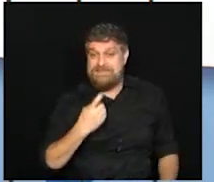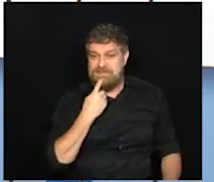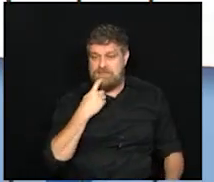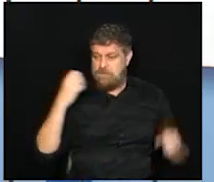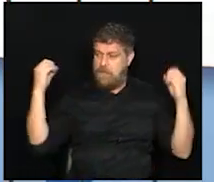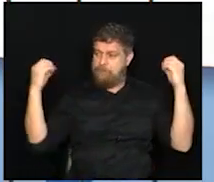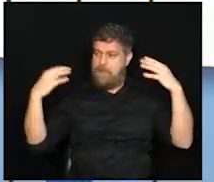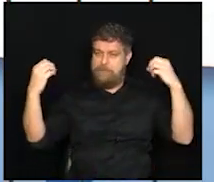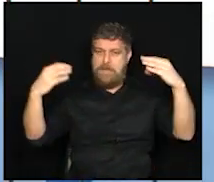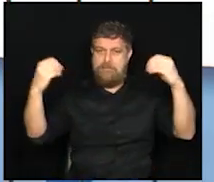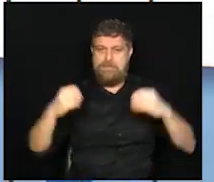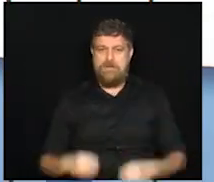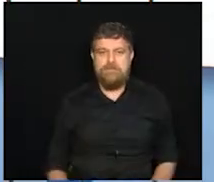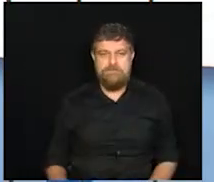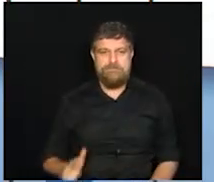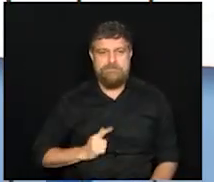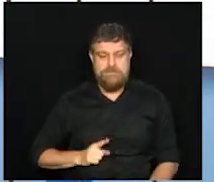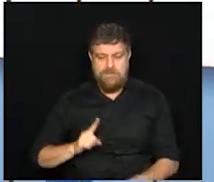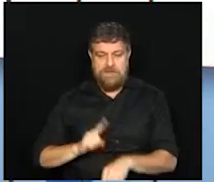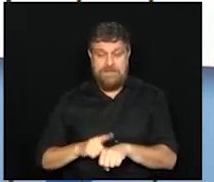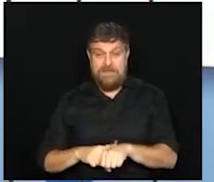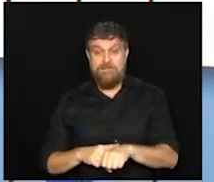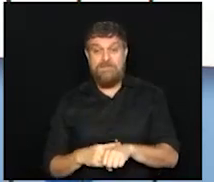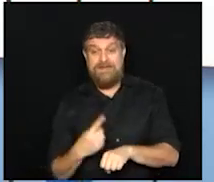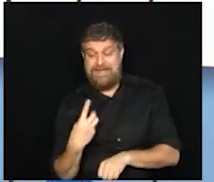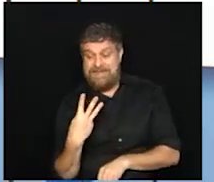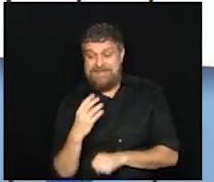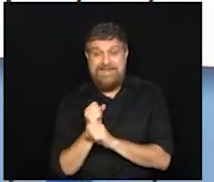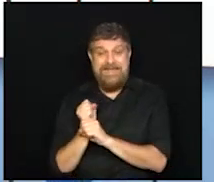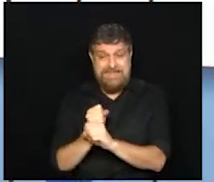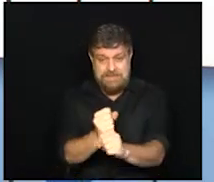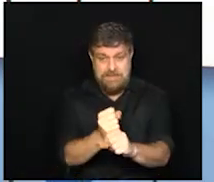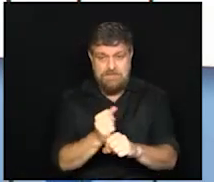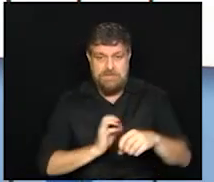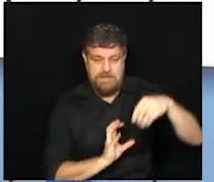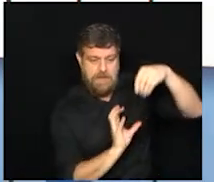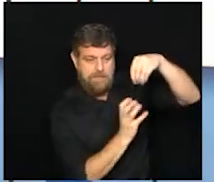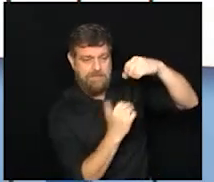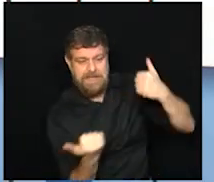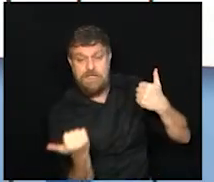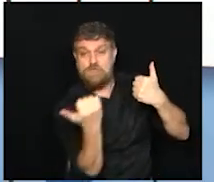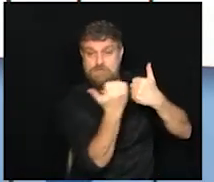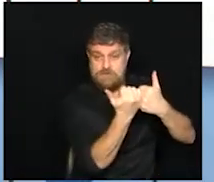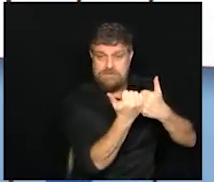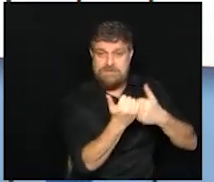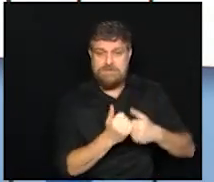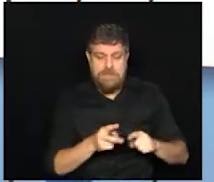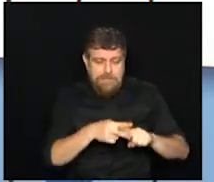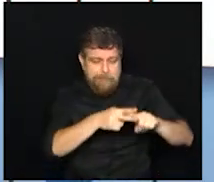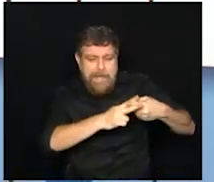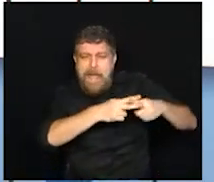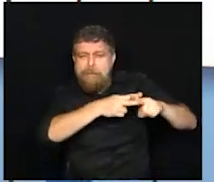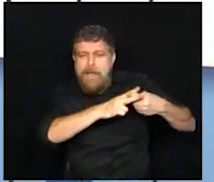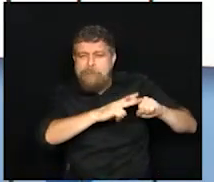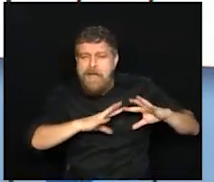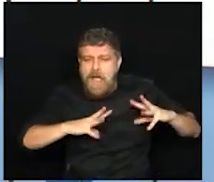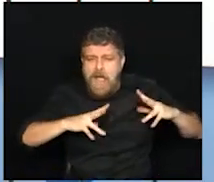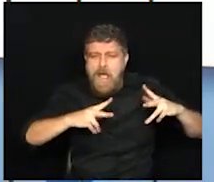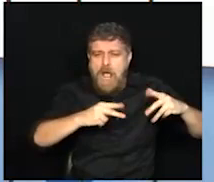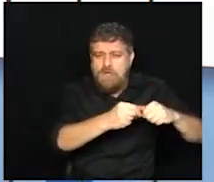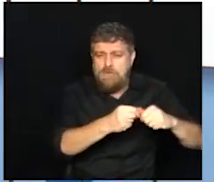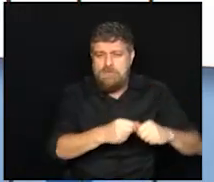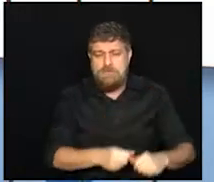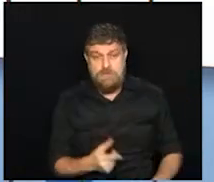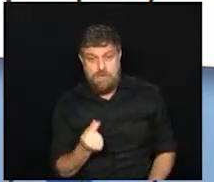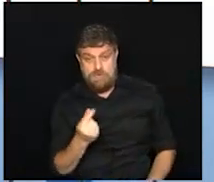Campinas durante os próximos 13 anos, inclusive com substituição de lâmpadas e tudo mais. O investimento